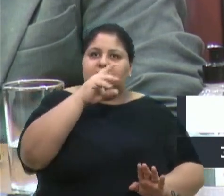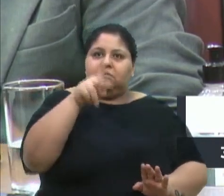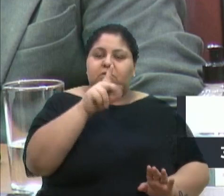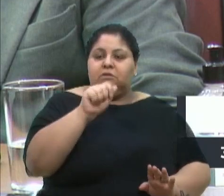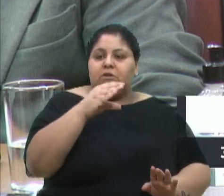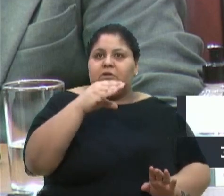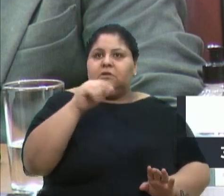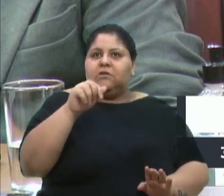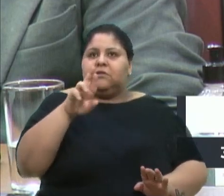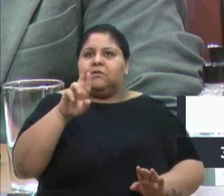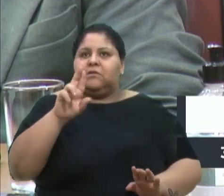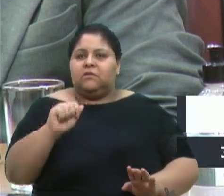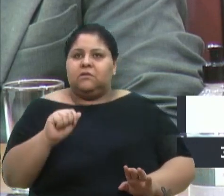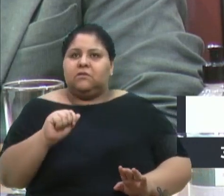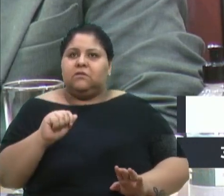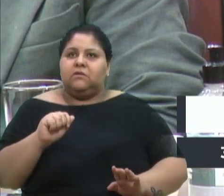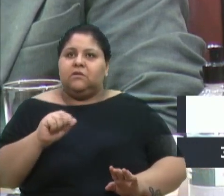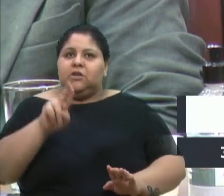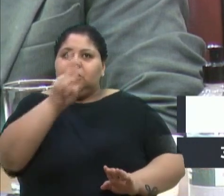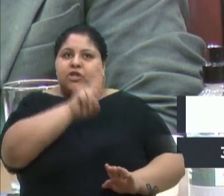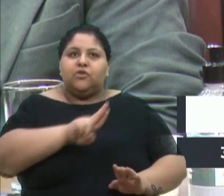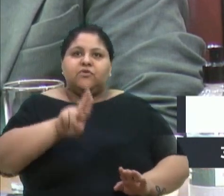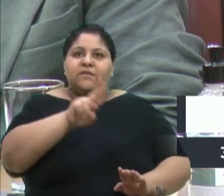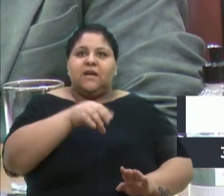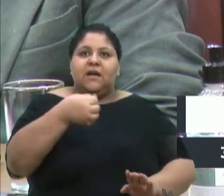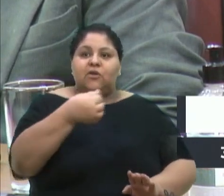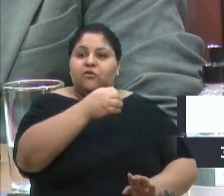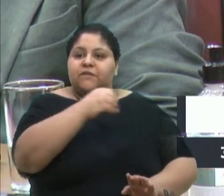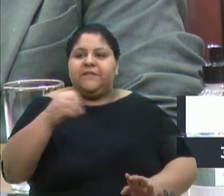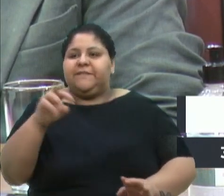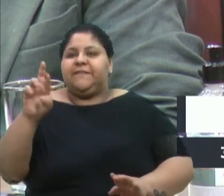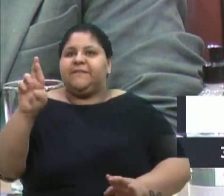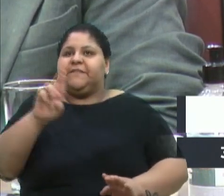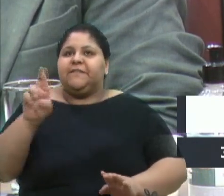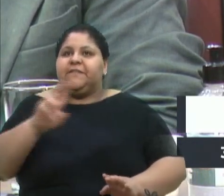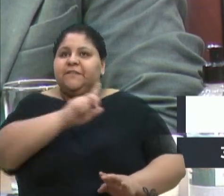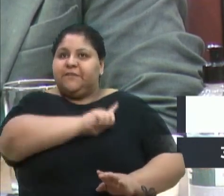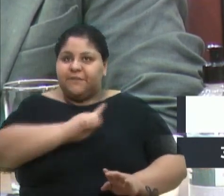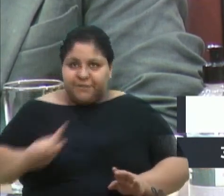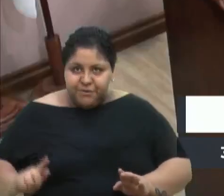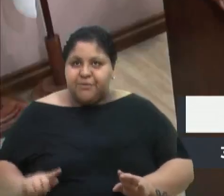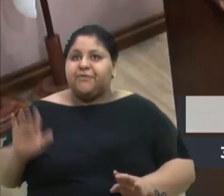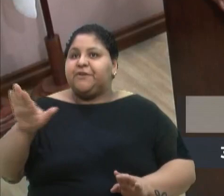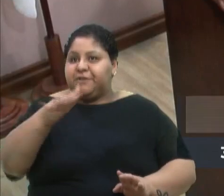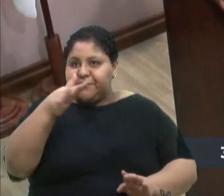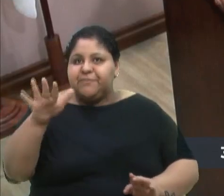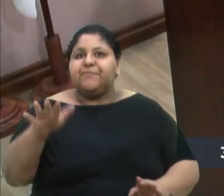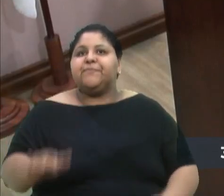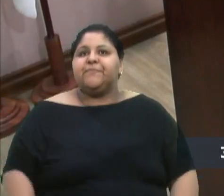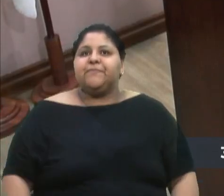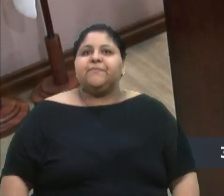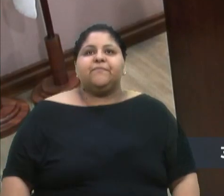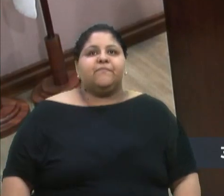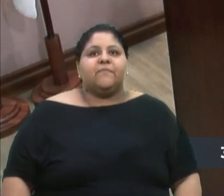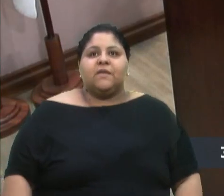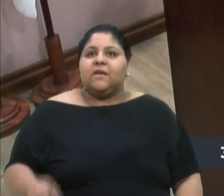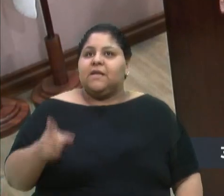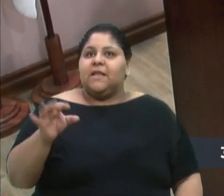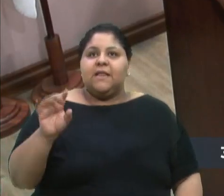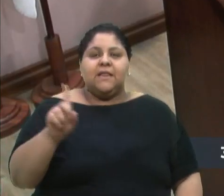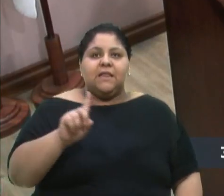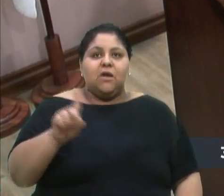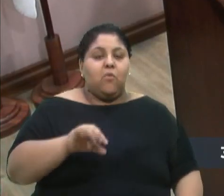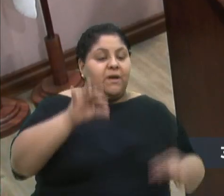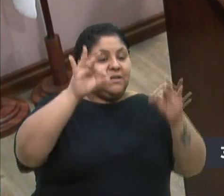aproveitaram dos 600 pila do governo lá, né? Mais ou menos isso. É bem isso, Rafael. Não é justo usar